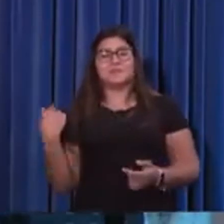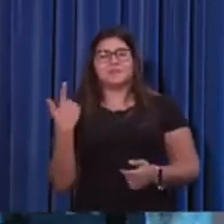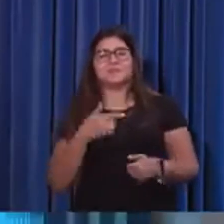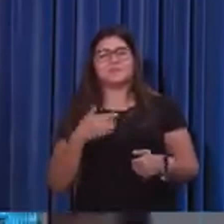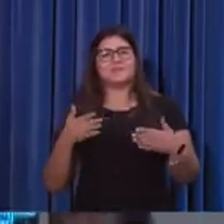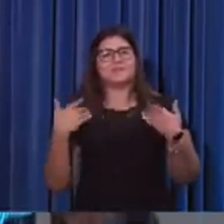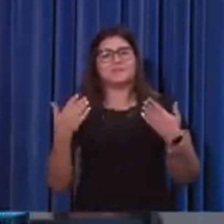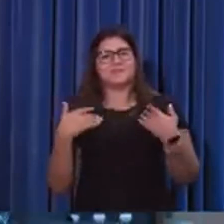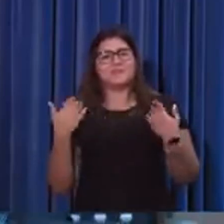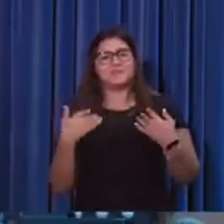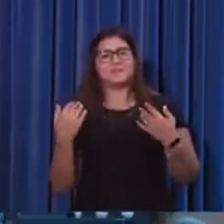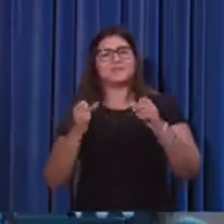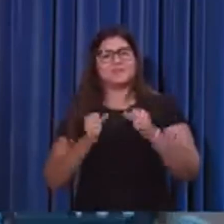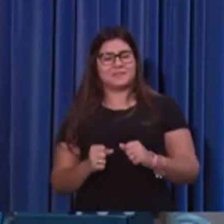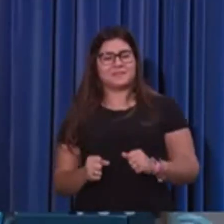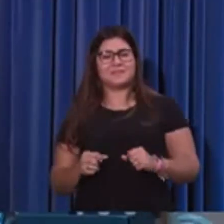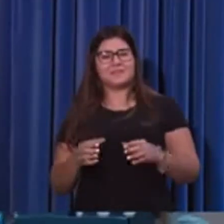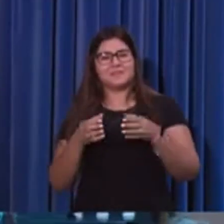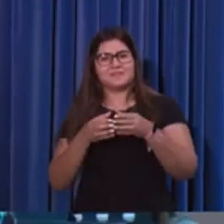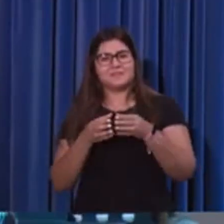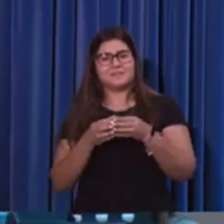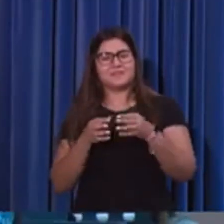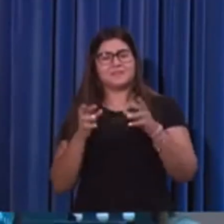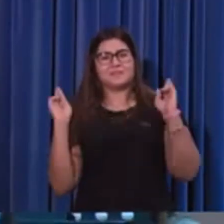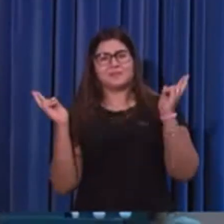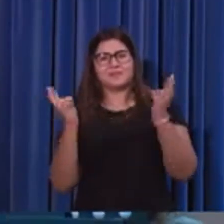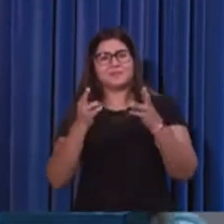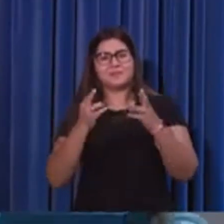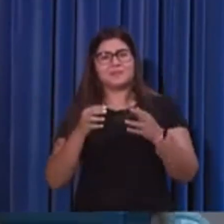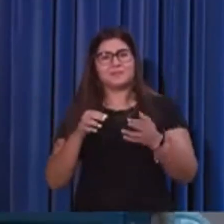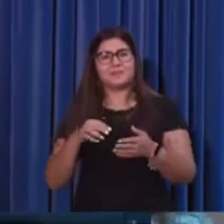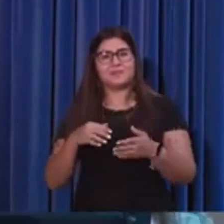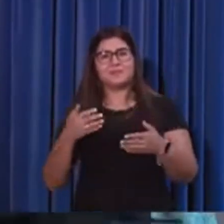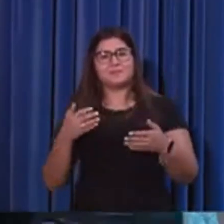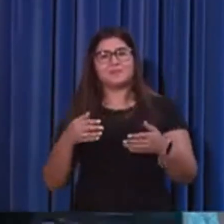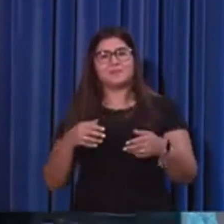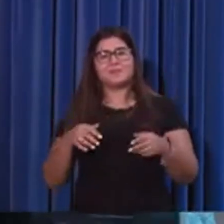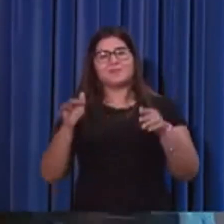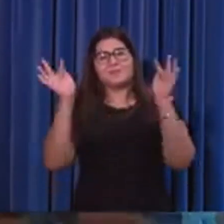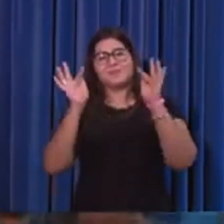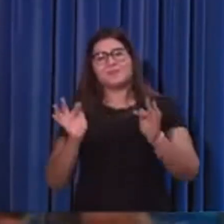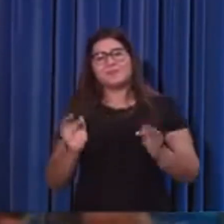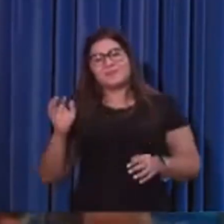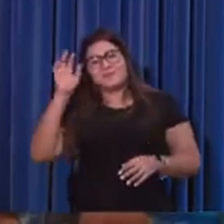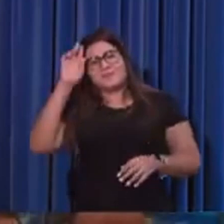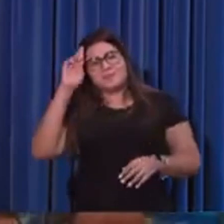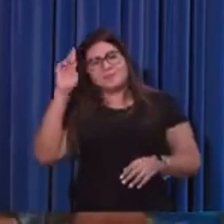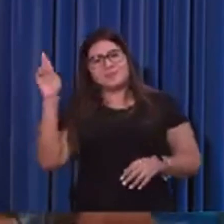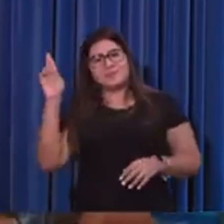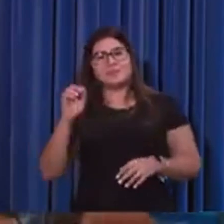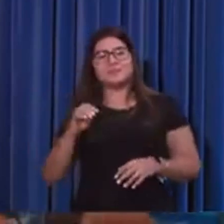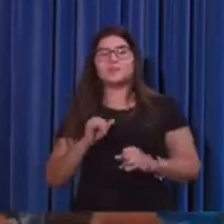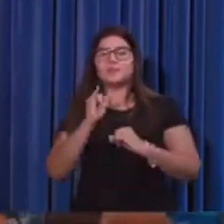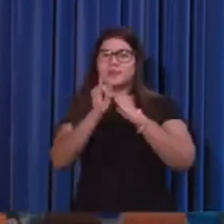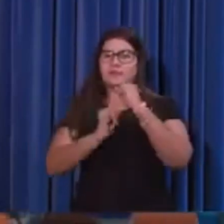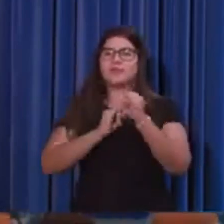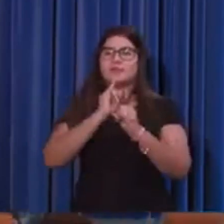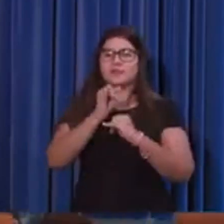nos reunir mais uma vez e celebrar ao Senhor. Aos irmãos que estão pela internet também, sejam